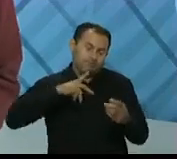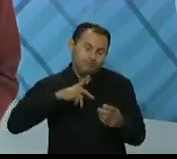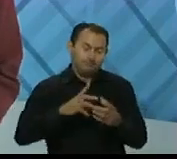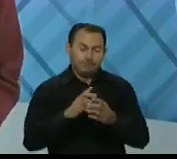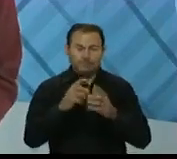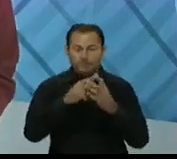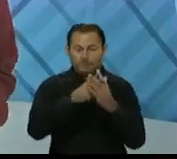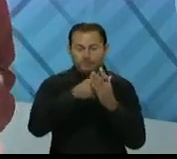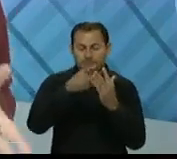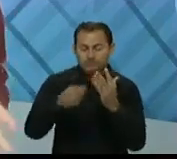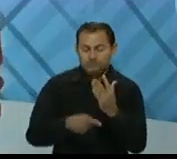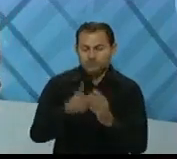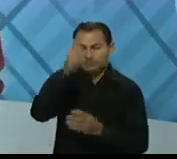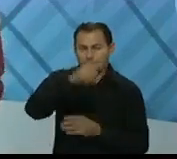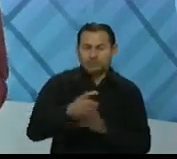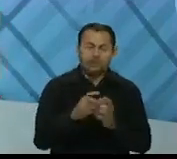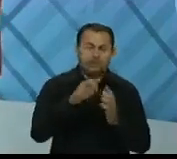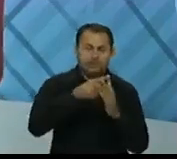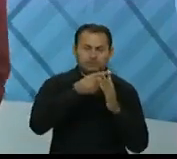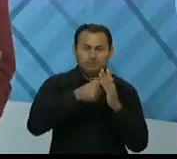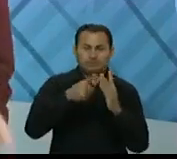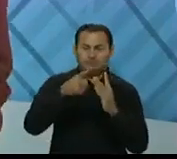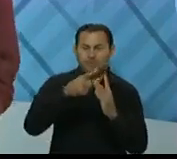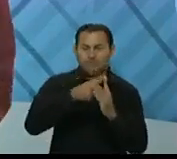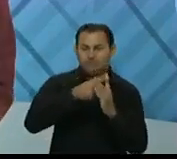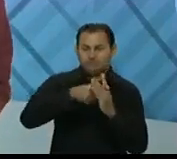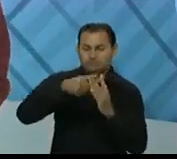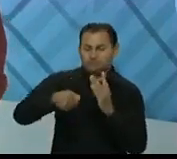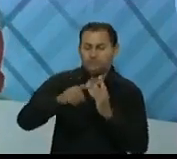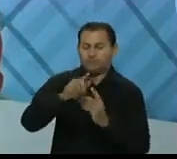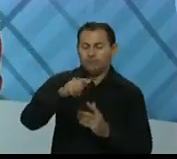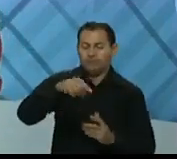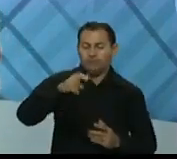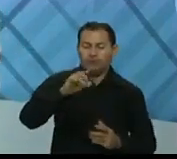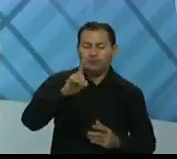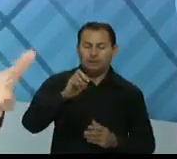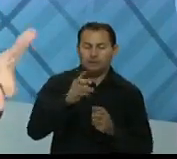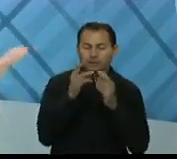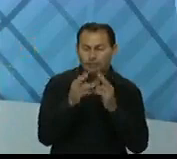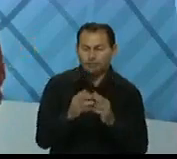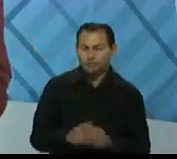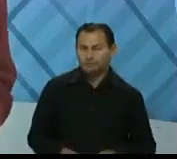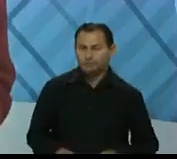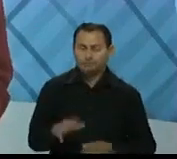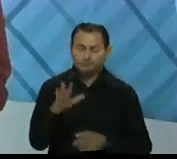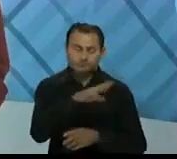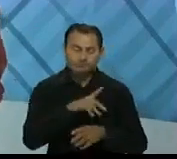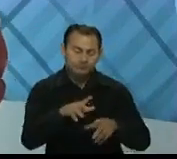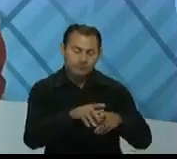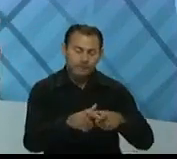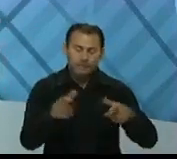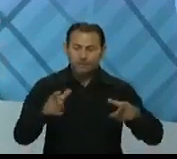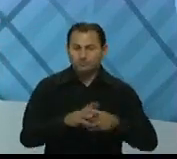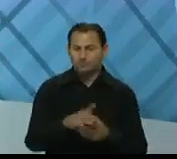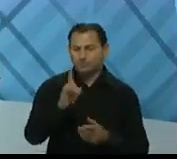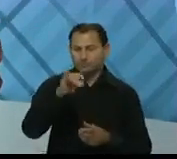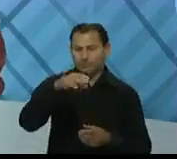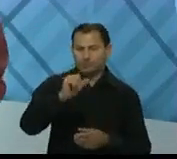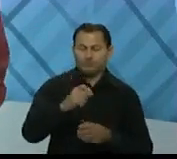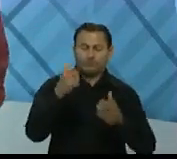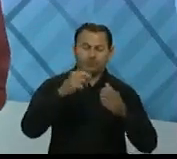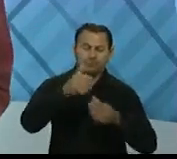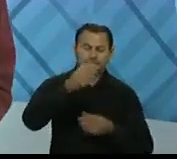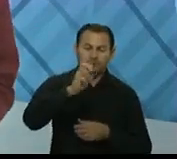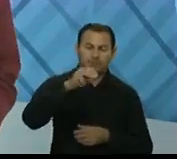satisfaz algumas condições para ser retângulo. Mas ele é quadrado porque os lados são iguais. Então, para ter área máxima, as dimensões têm que ser